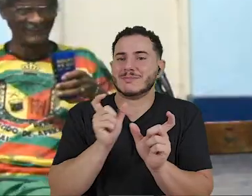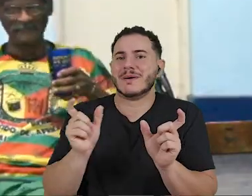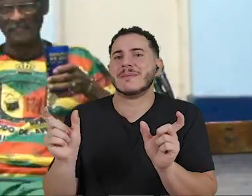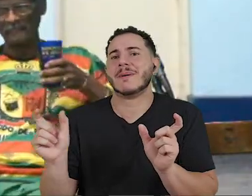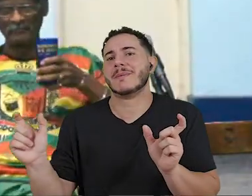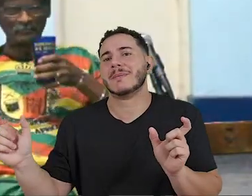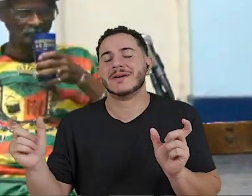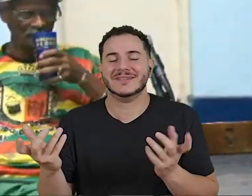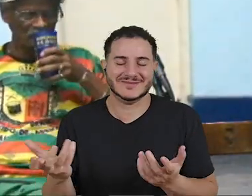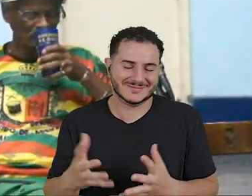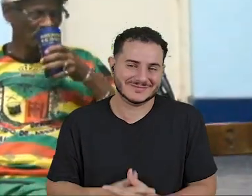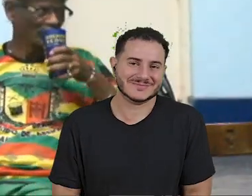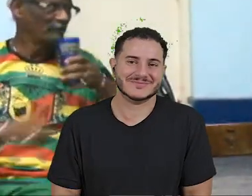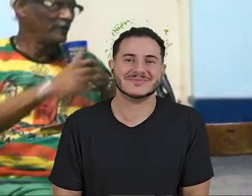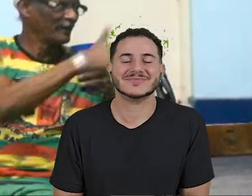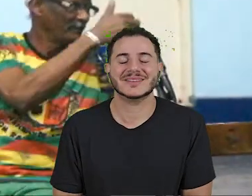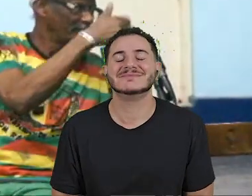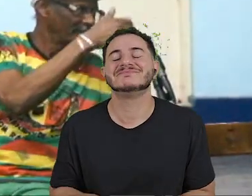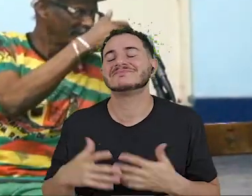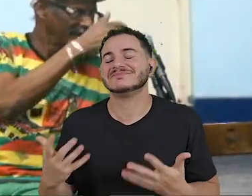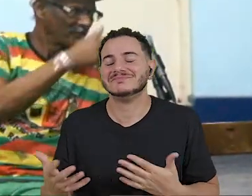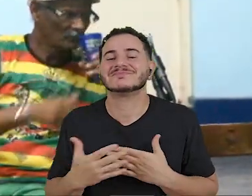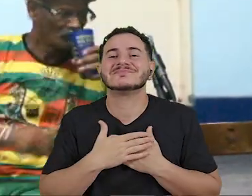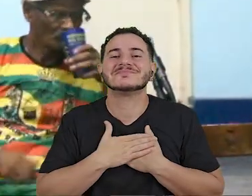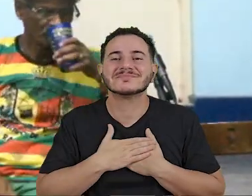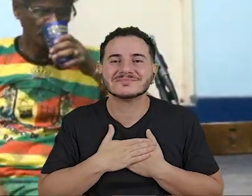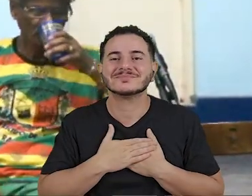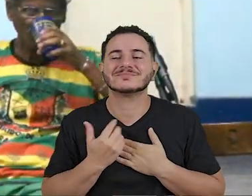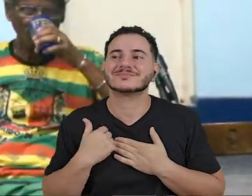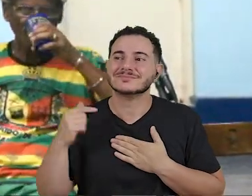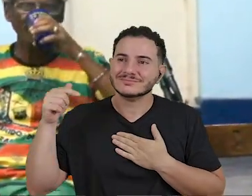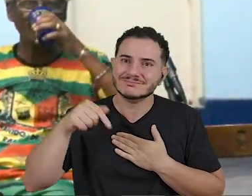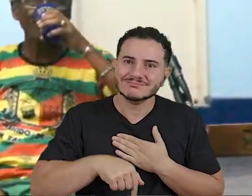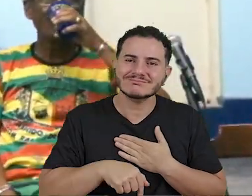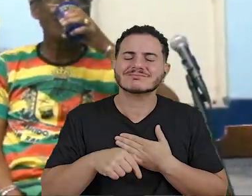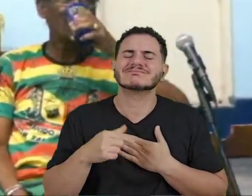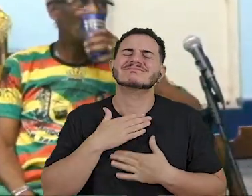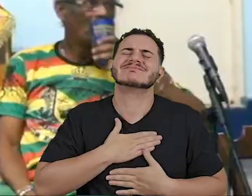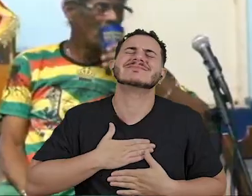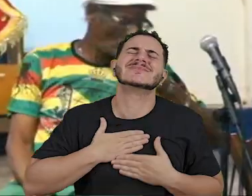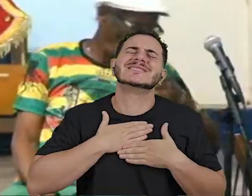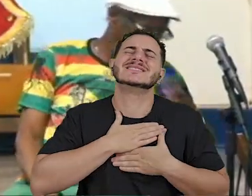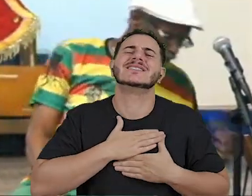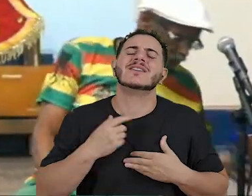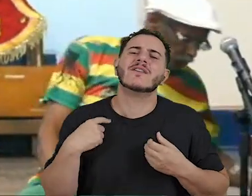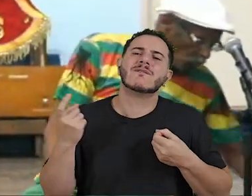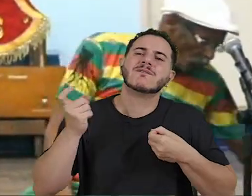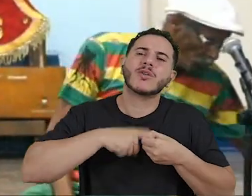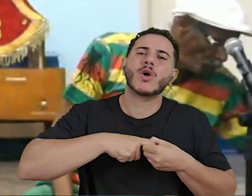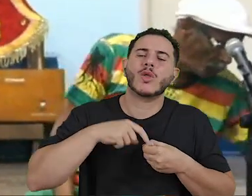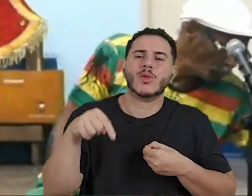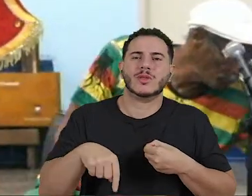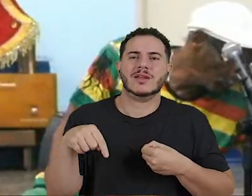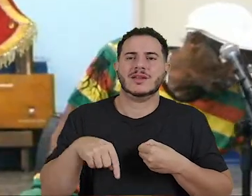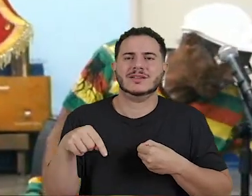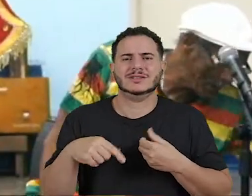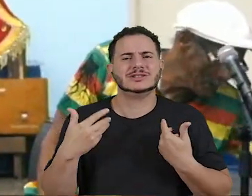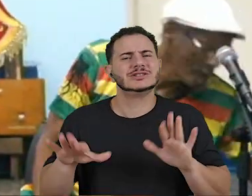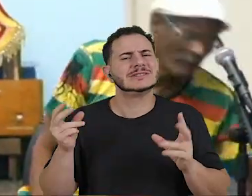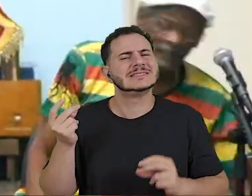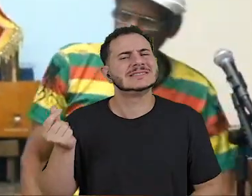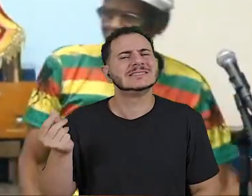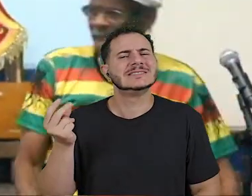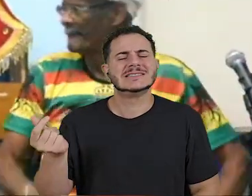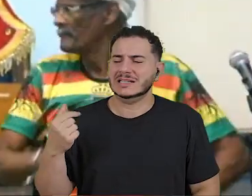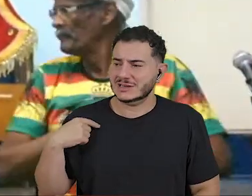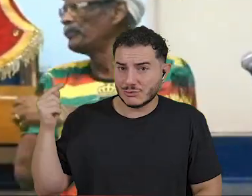Então, é uma dupla satisfação, né? Primeiro ter voltado aqui em São Carlos faz um tempo, né? Era